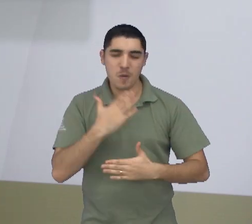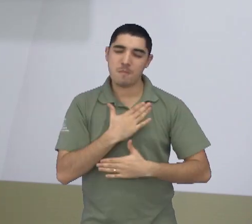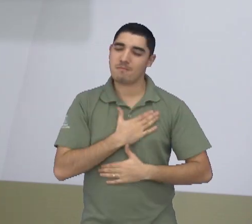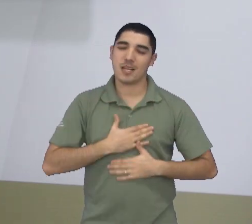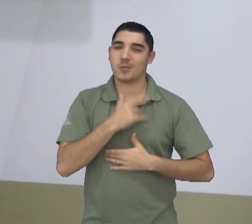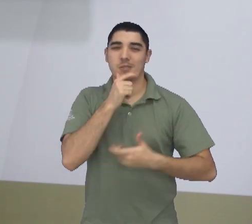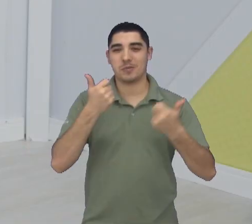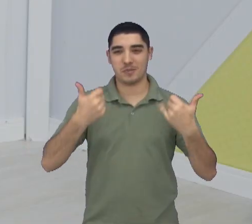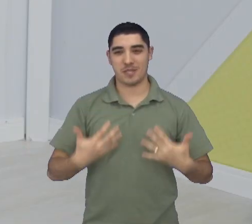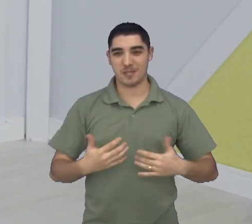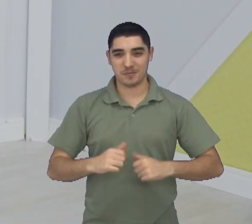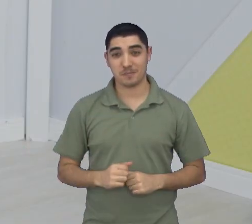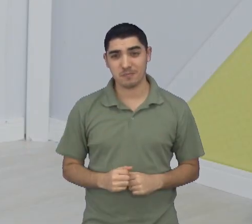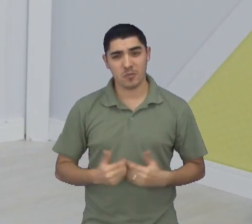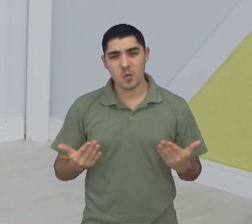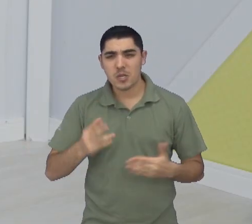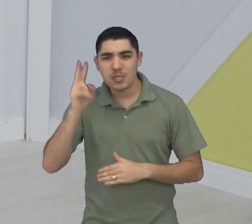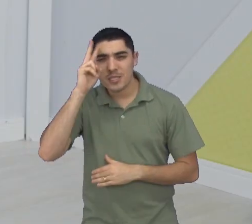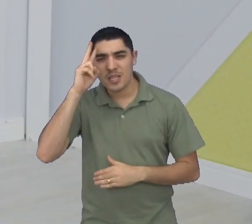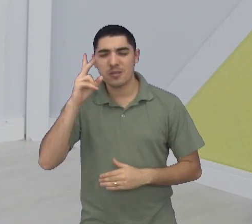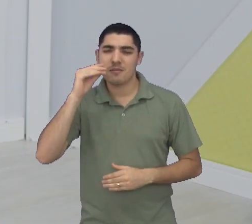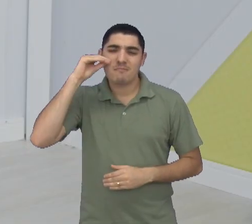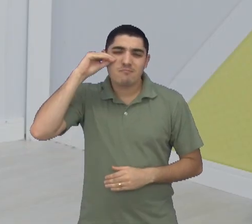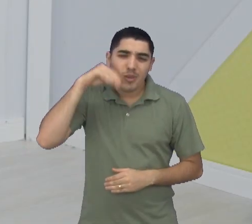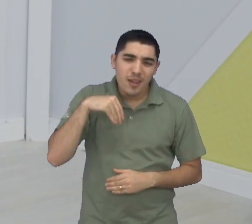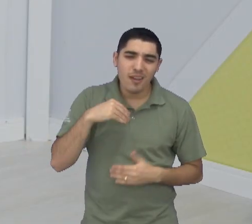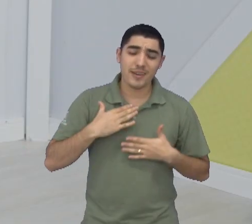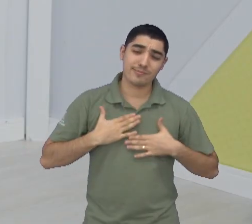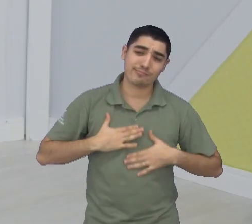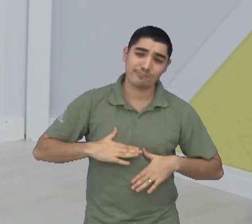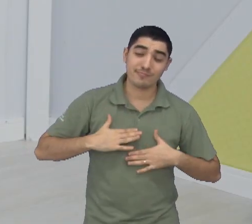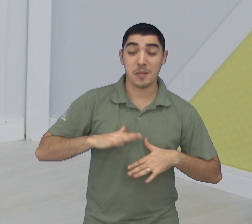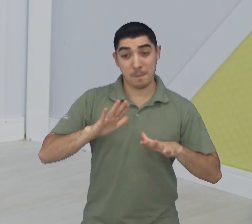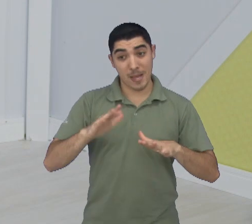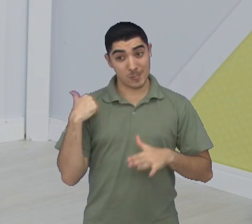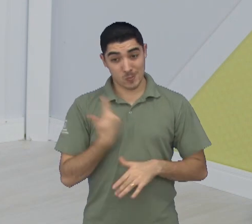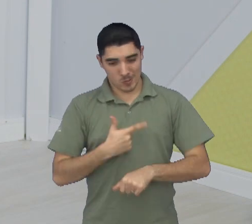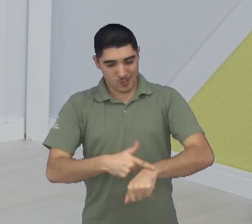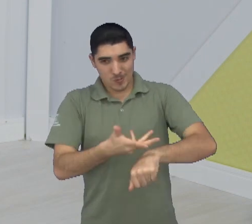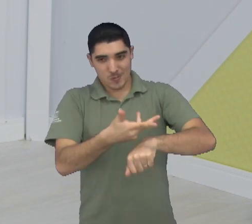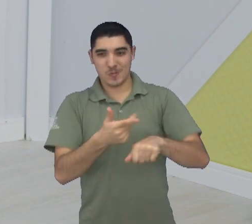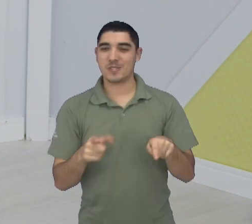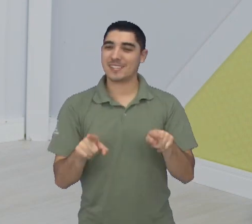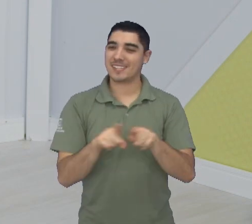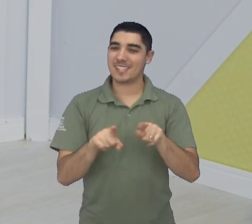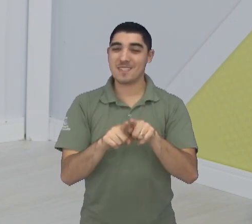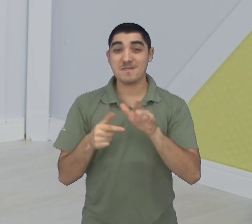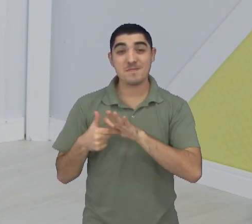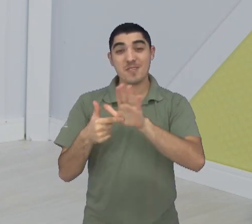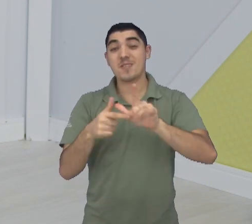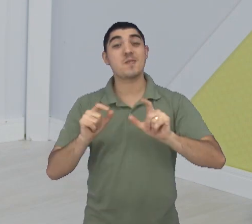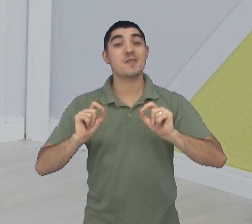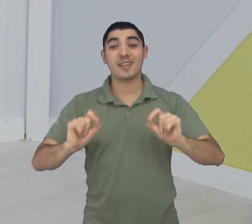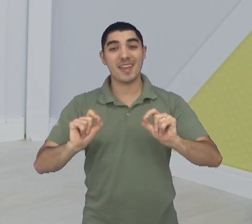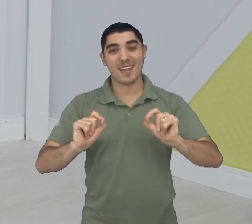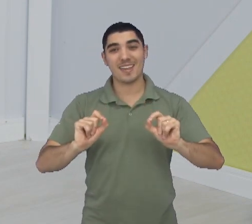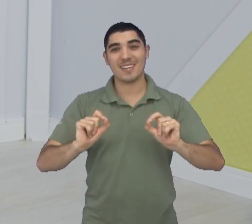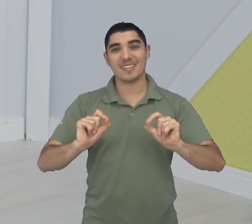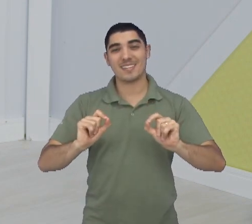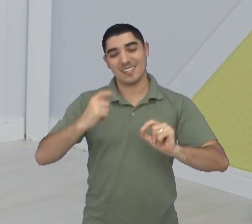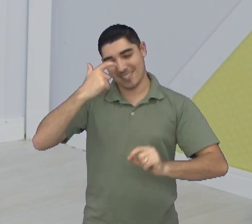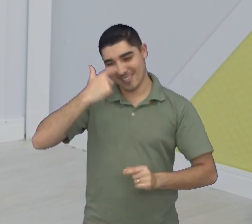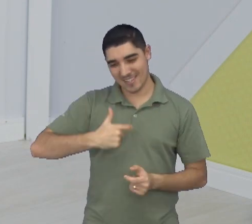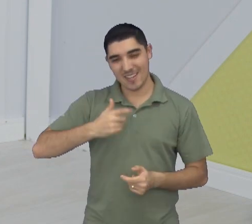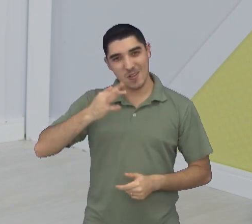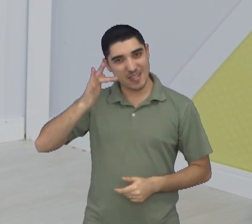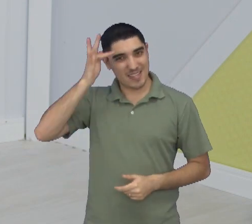indescritível. A segunda-feira é meio preguiçosa, mas a gente vai com todo o pique também apresentar o nosso querido